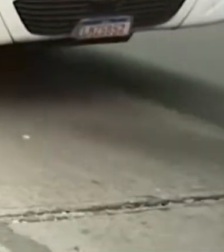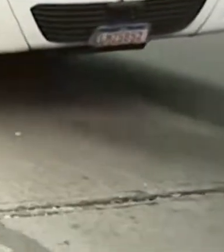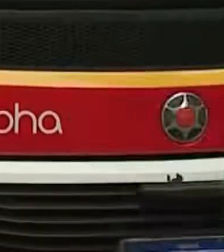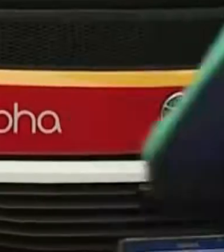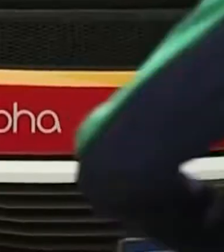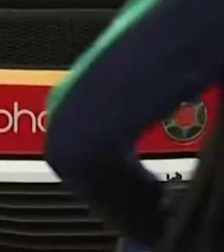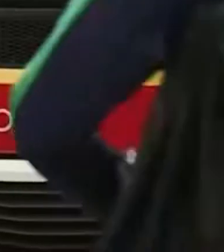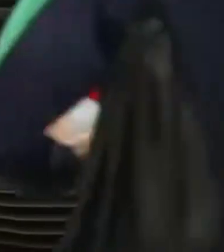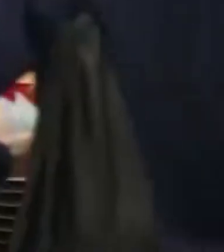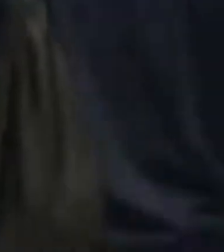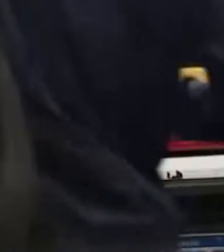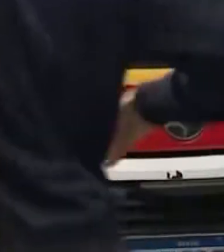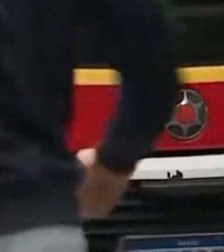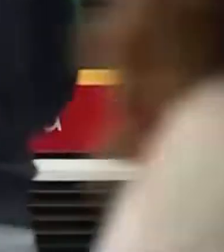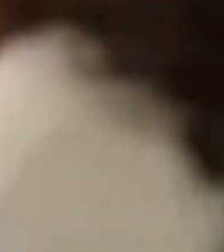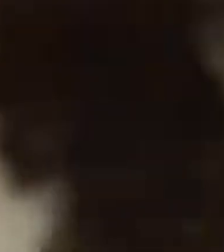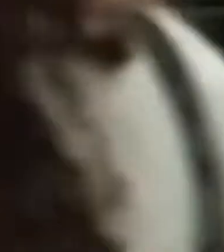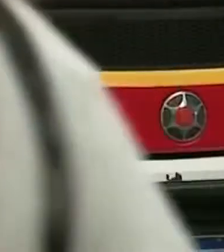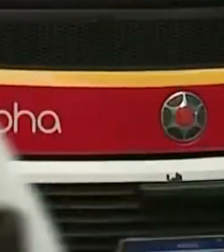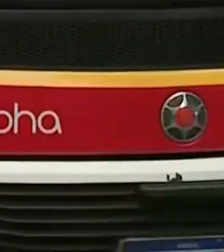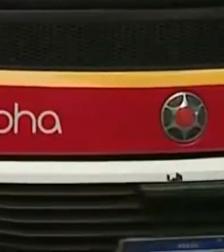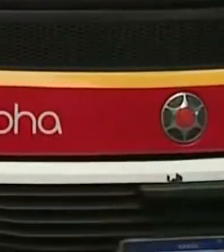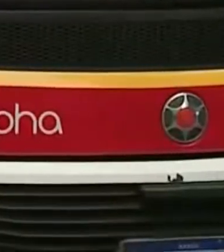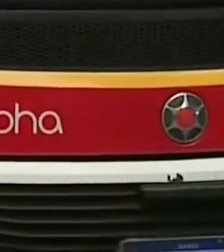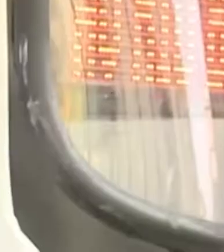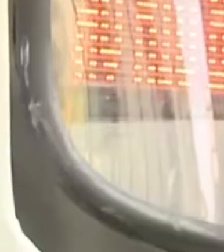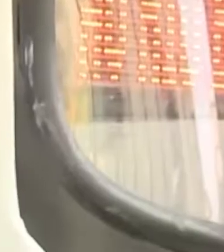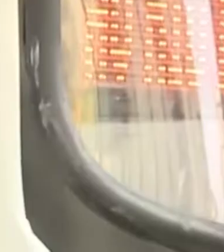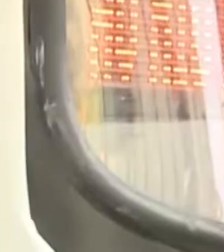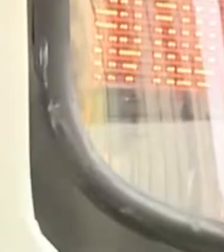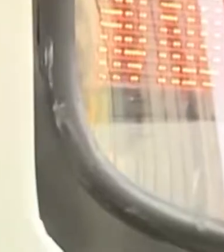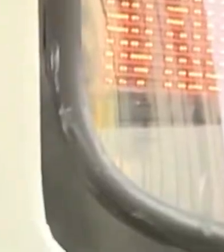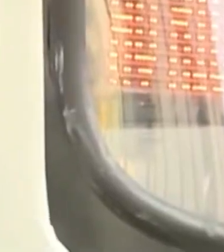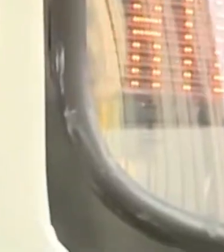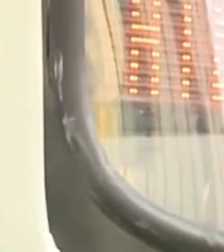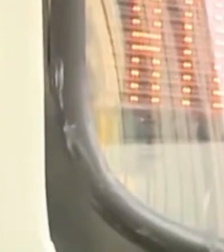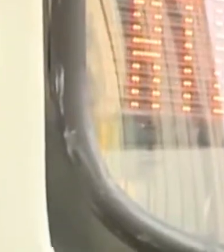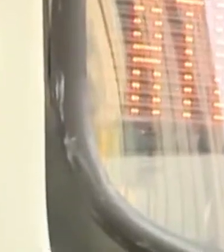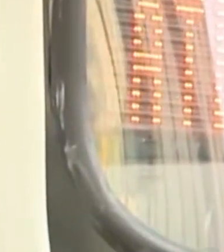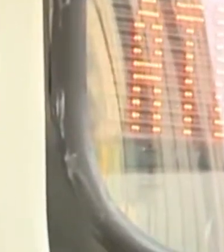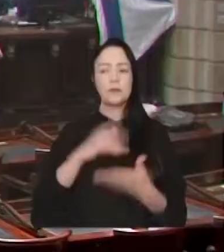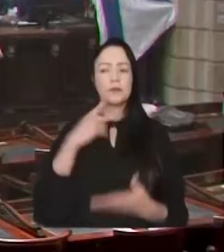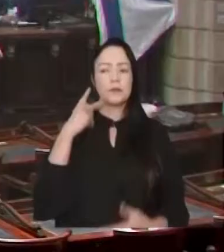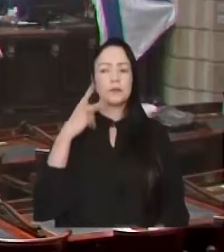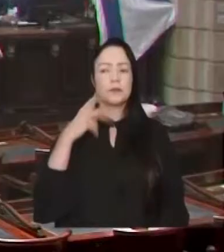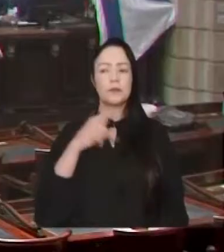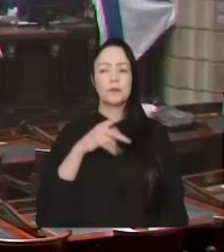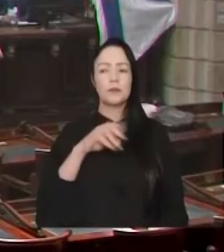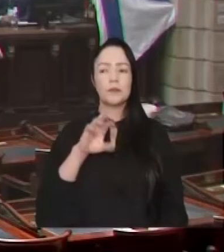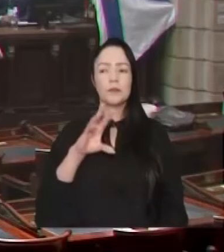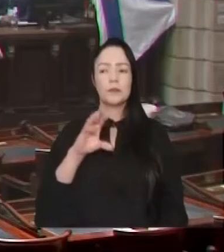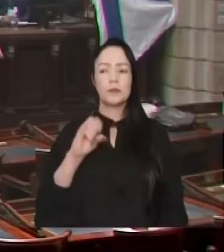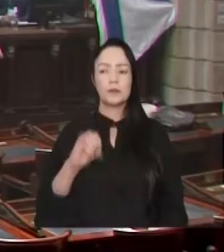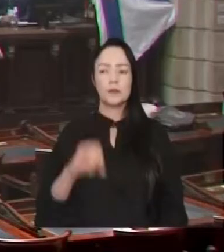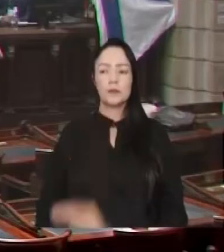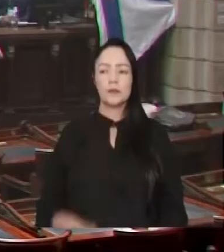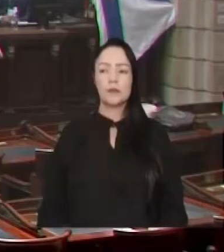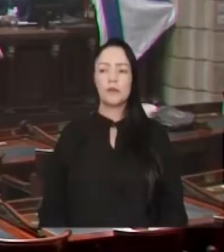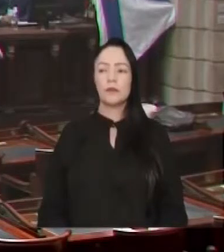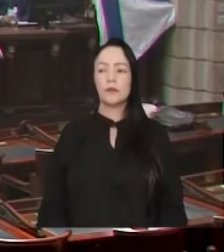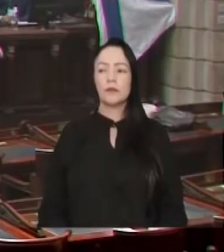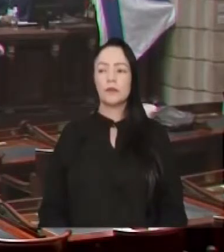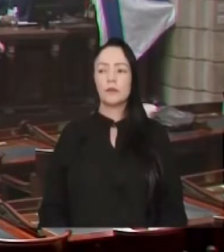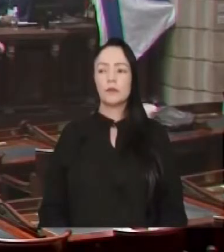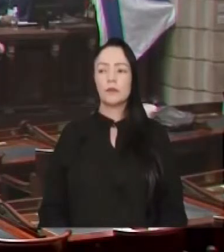tarifa de serviço no sistema de ônibus municipal com cartão de débito ou crédito via aproximação. Outro projeto aprovado